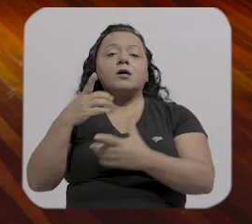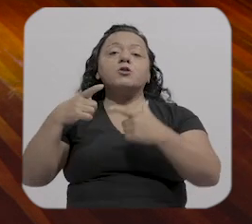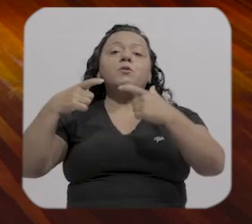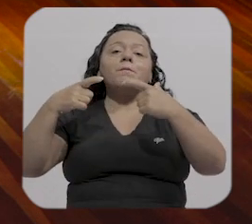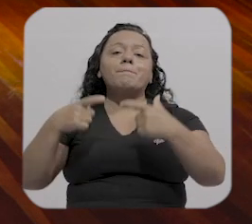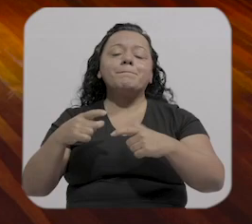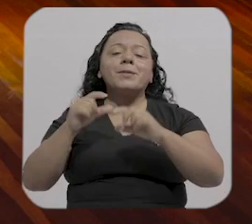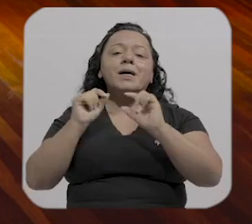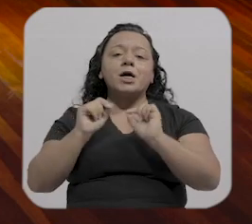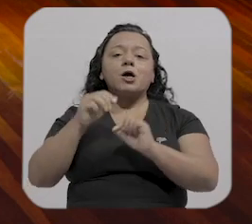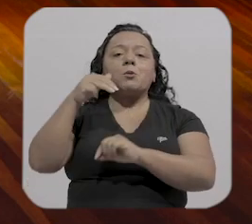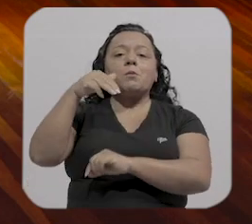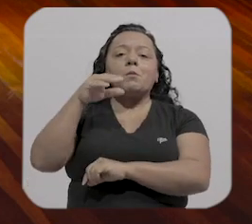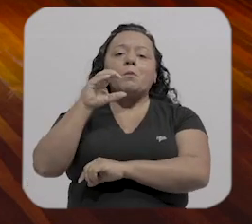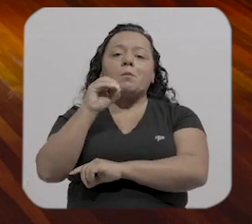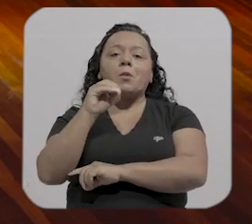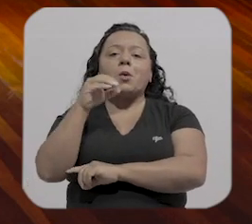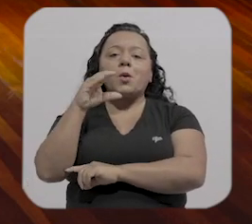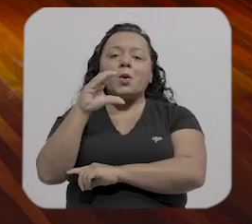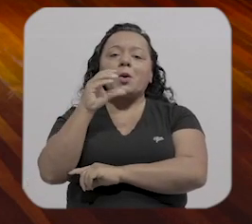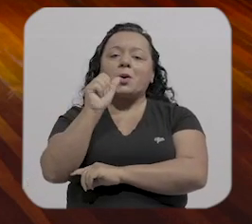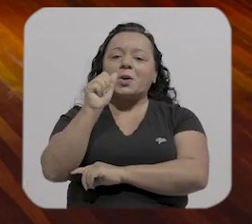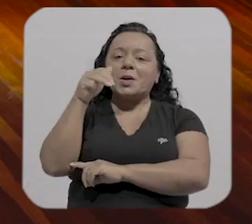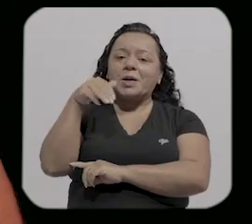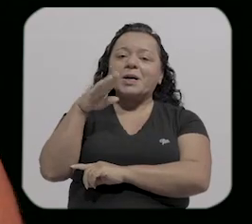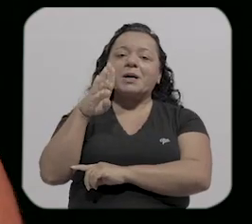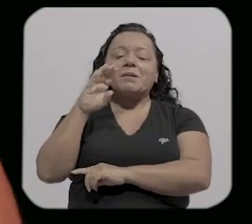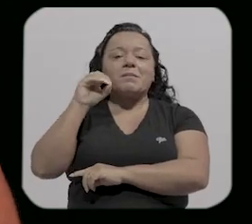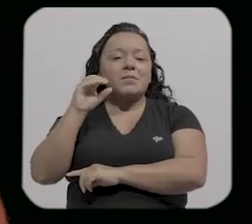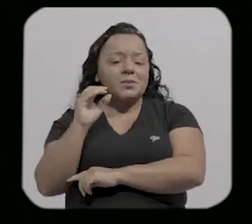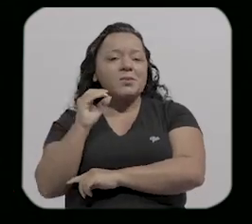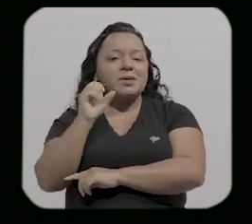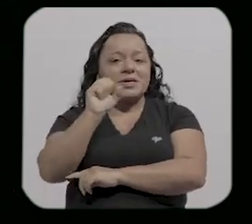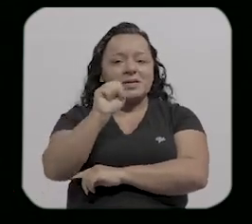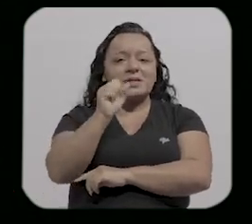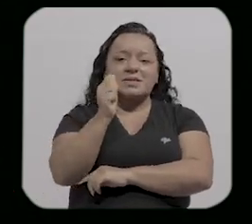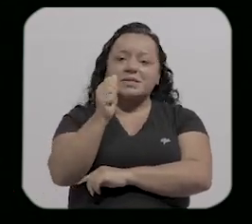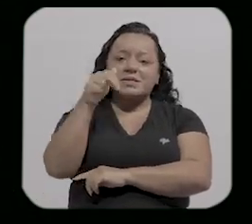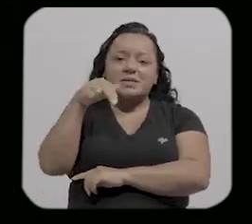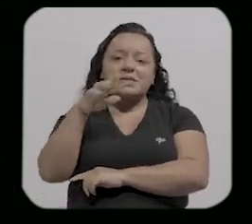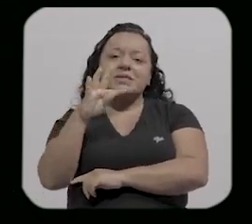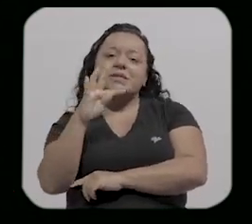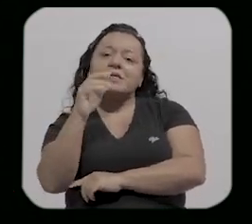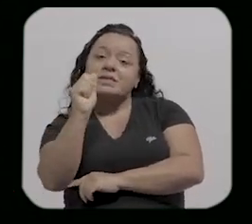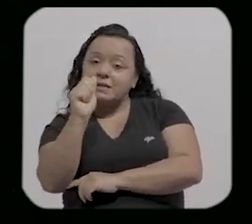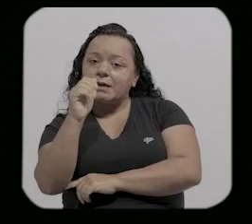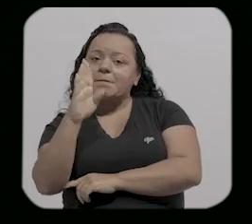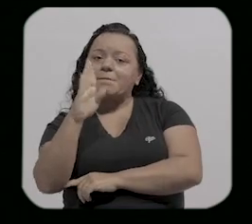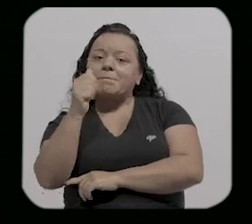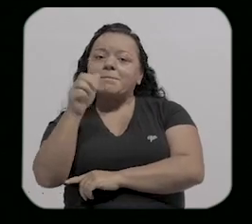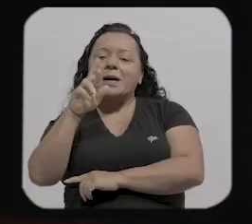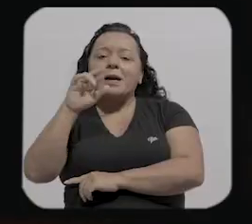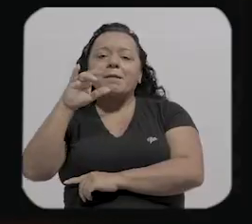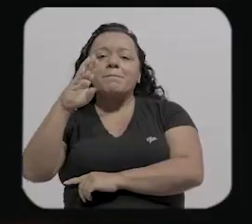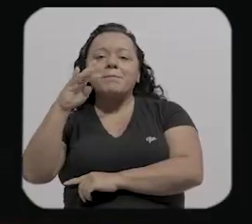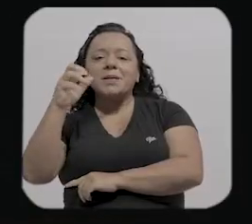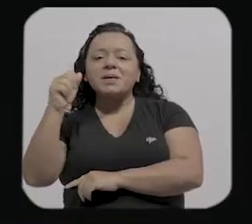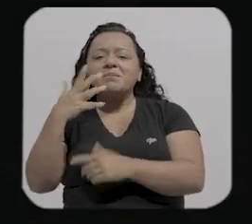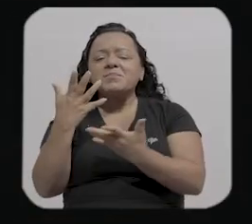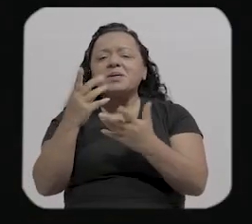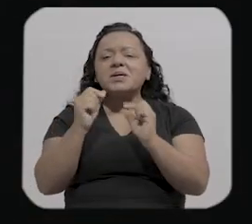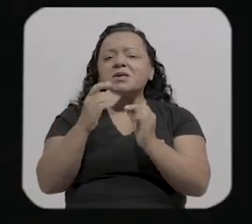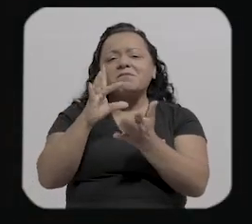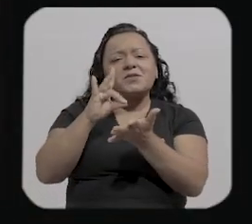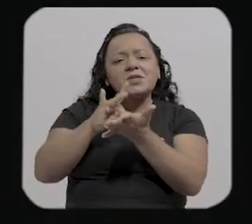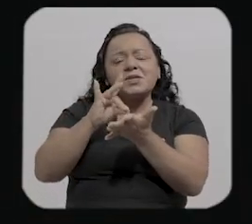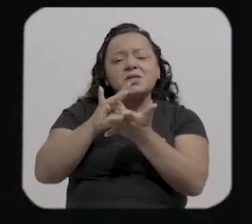lá do Santa Bárbara, do terreiro, né? Isso me aguçava muito, né? Porque era uma época, acho não,